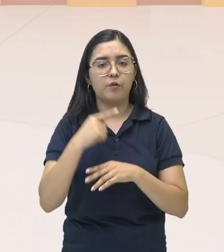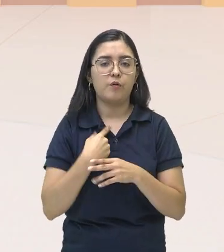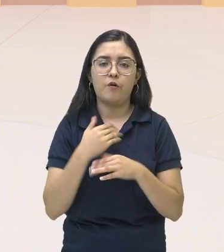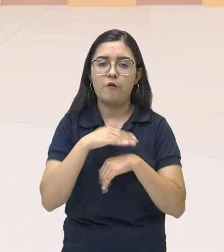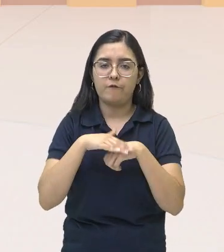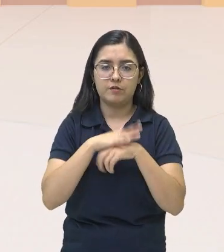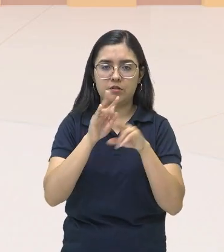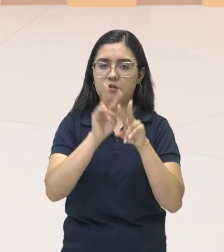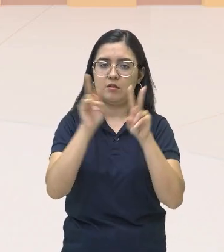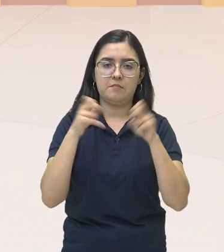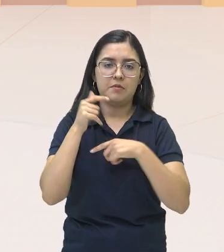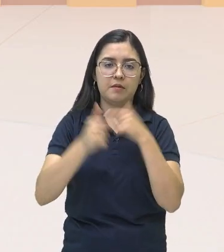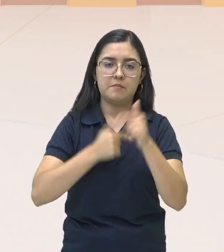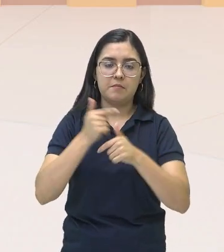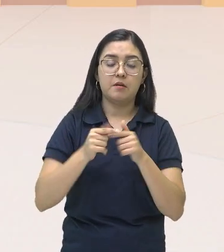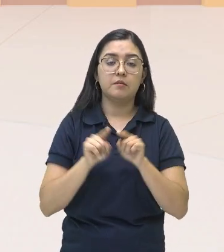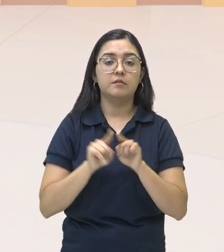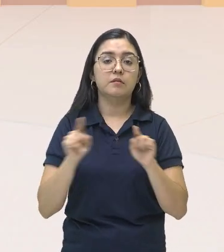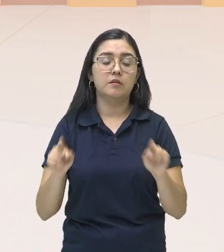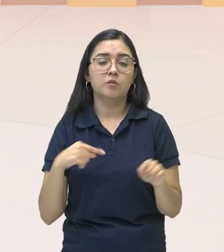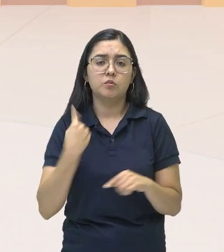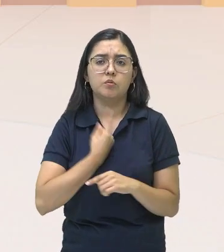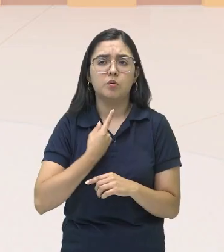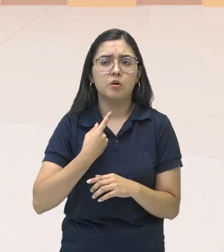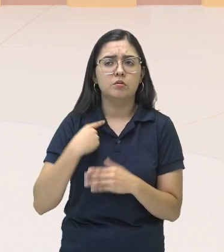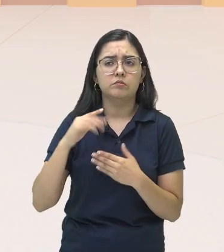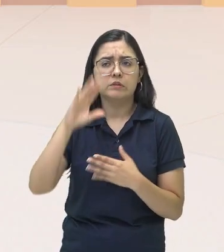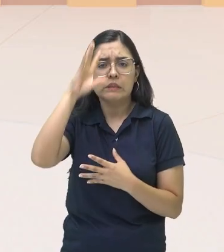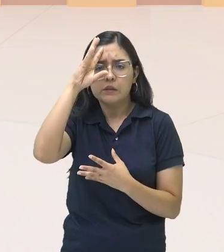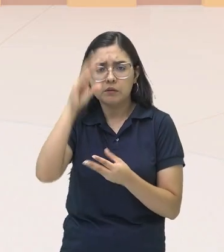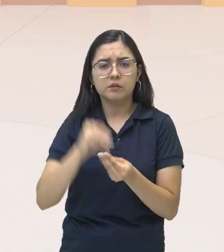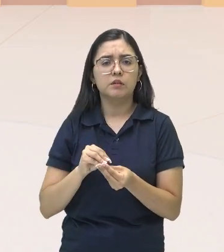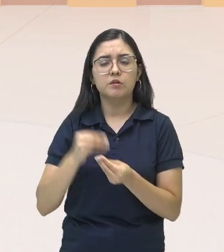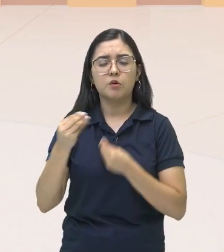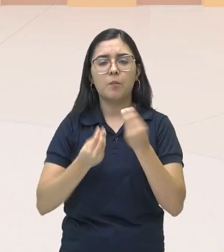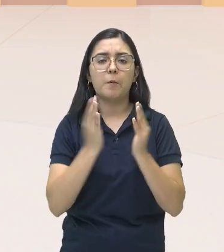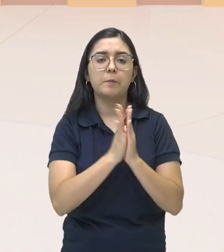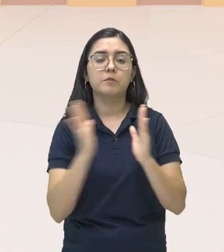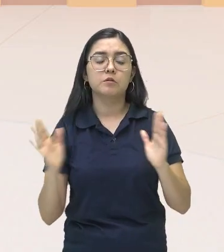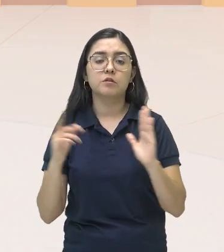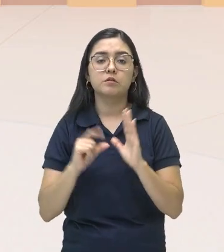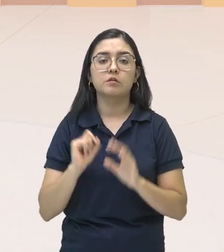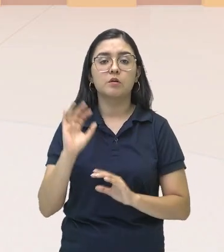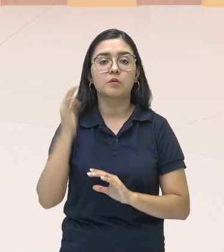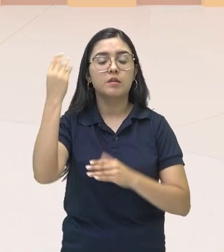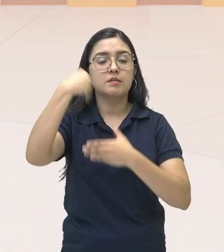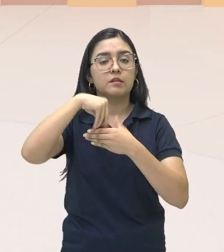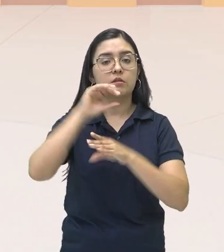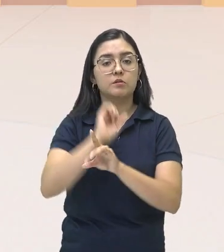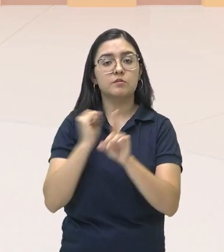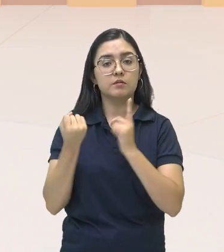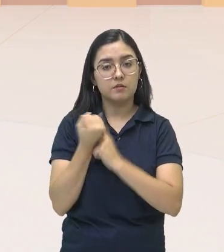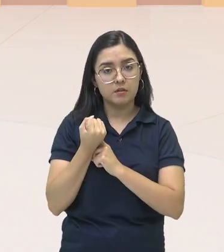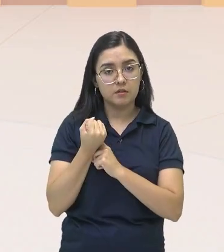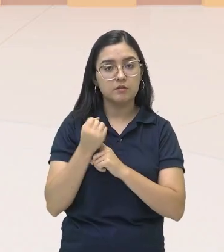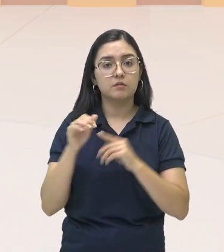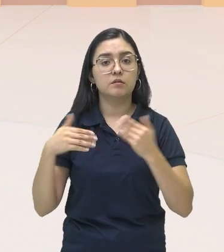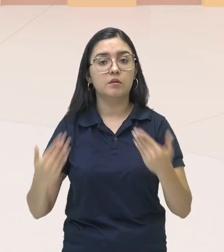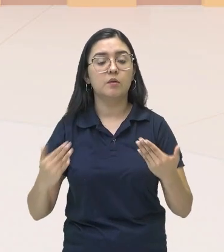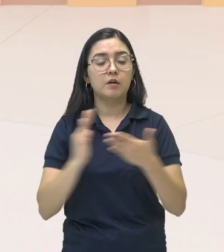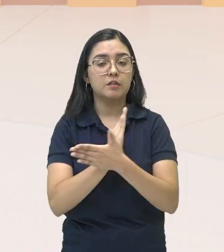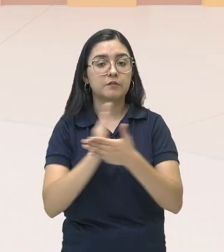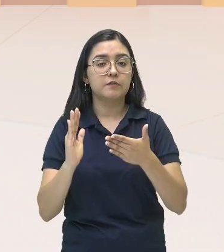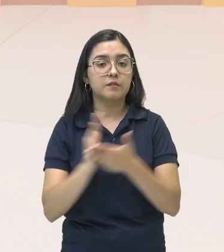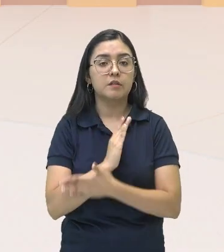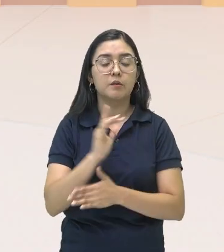e, consequentemente, a gente não entende todo o processo que acontece dentro da sociedade. E muitas